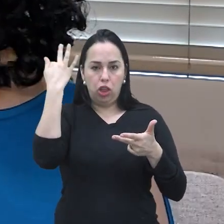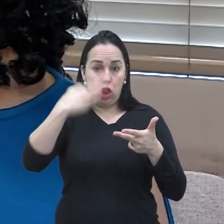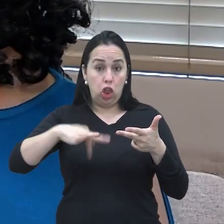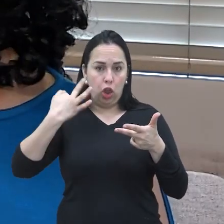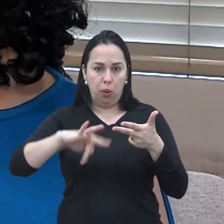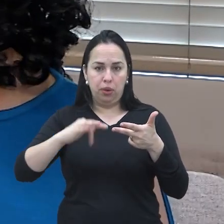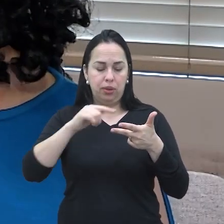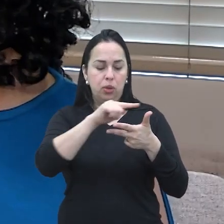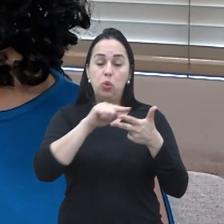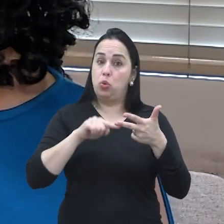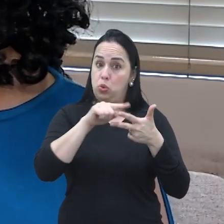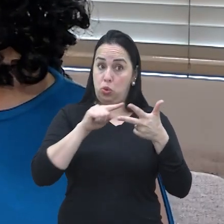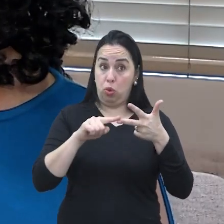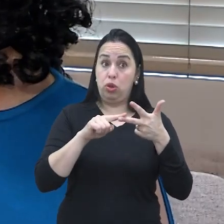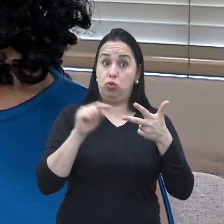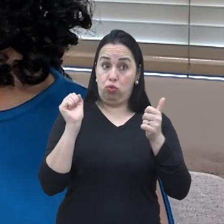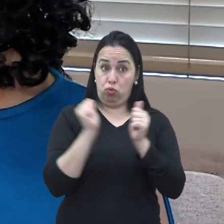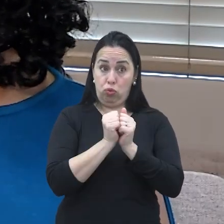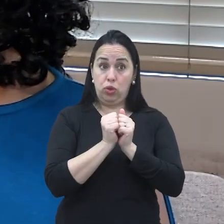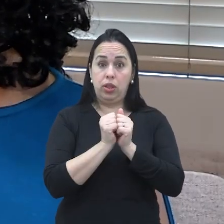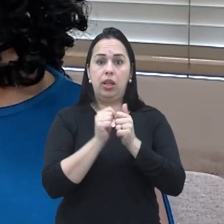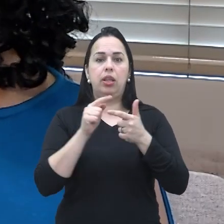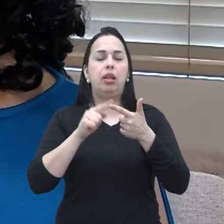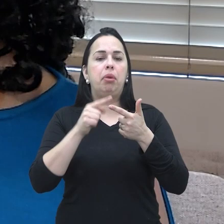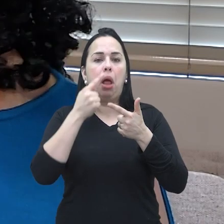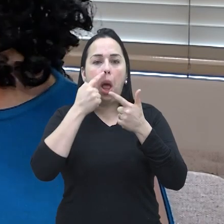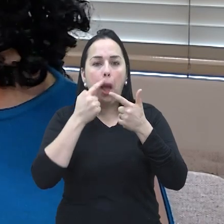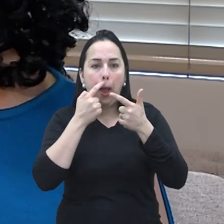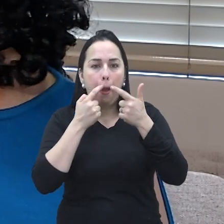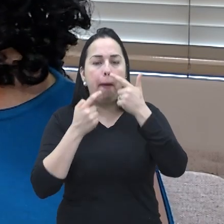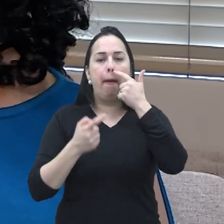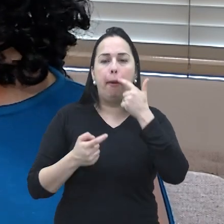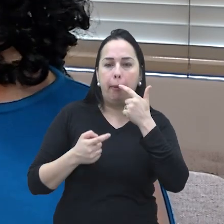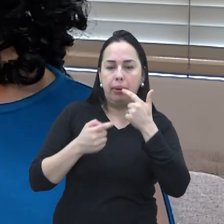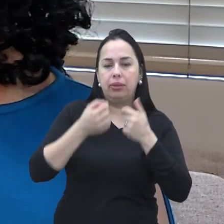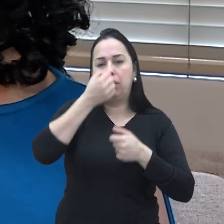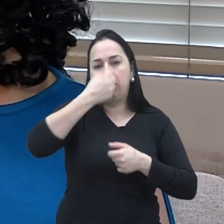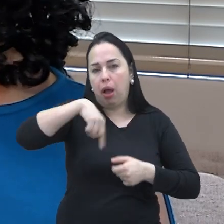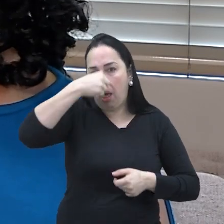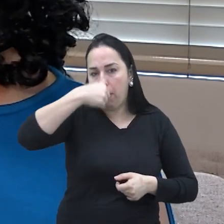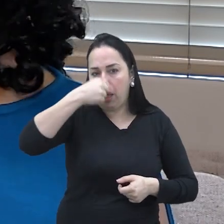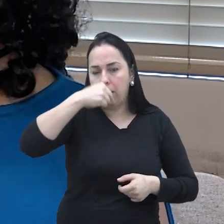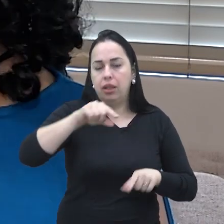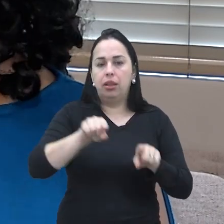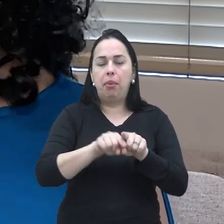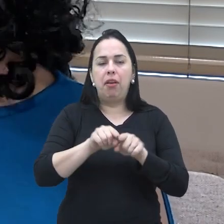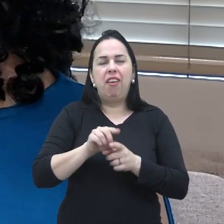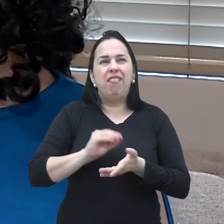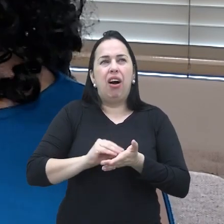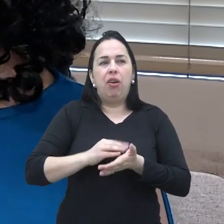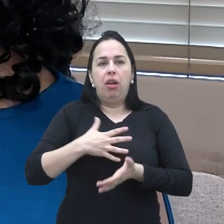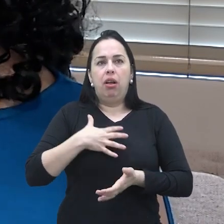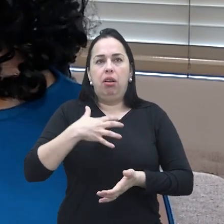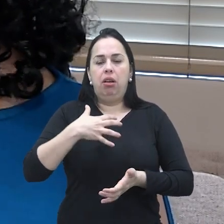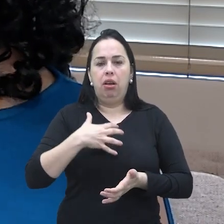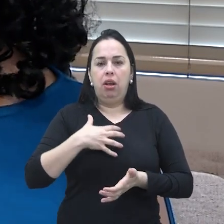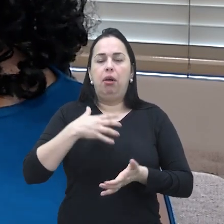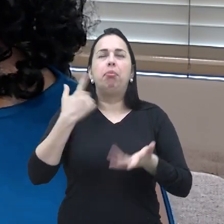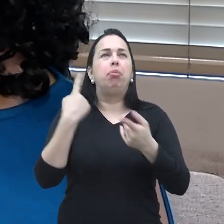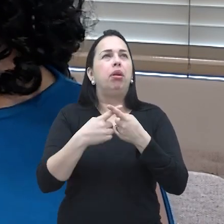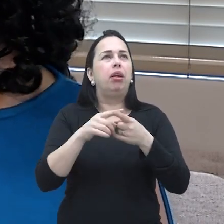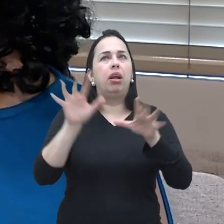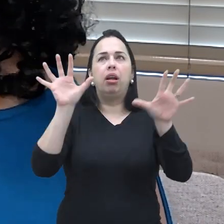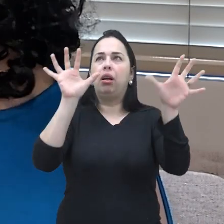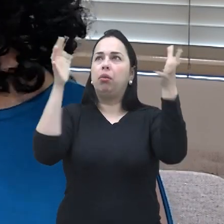a sinusite e a rinite, né? Os dois juntos. Seria a coriza. Eu acho que até a falta de ar também vem devido